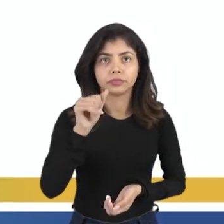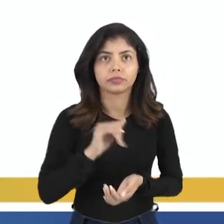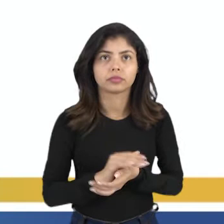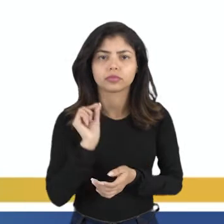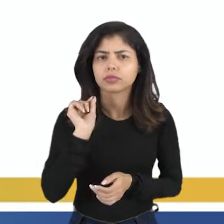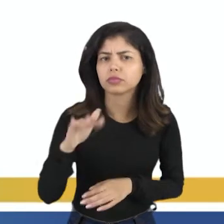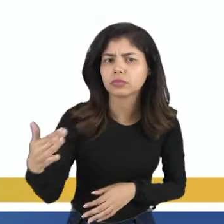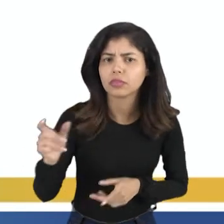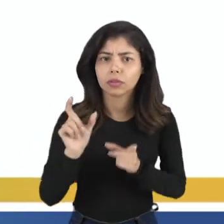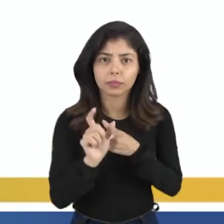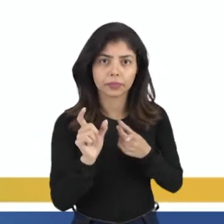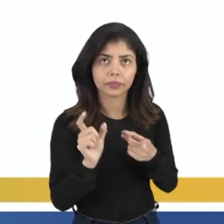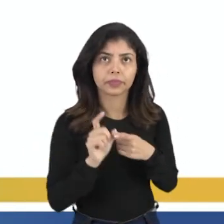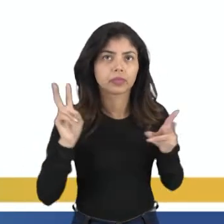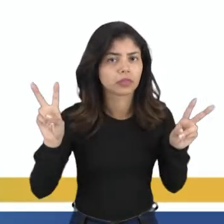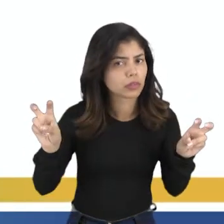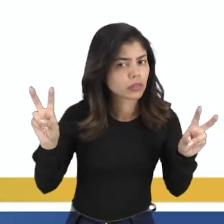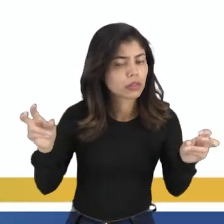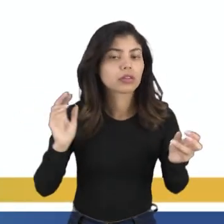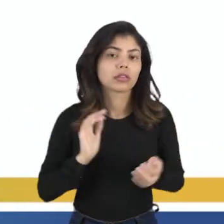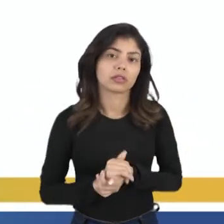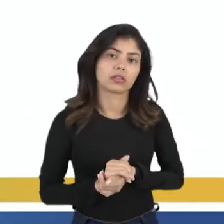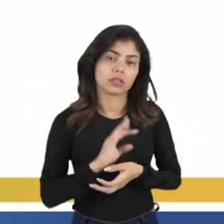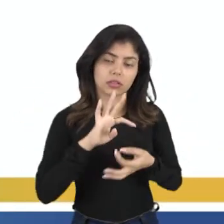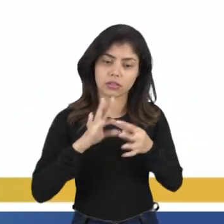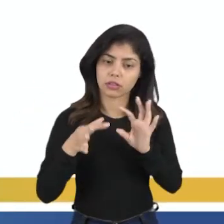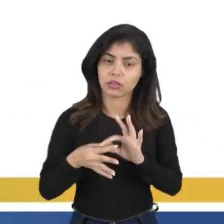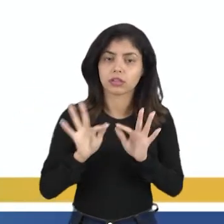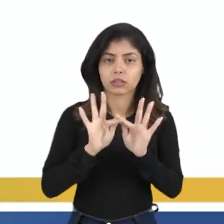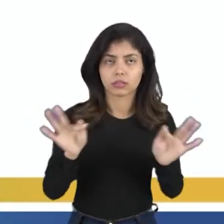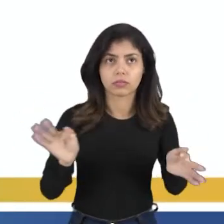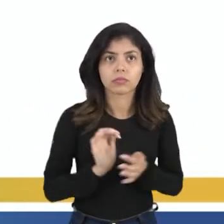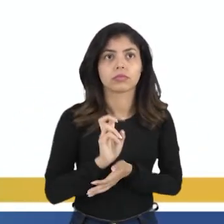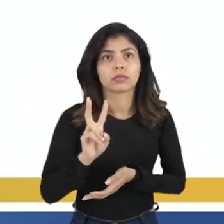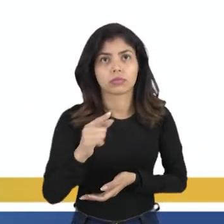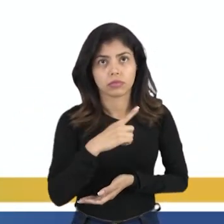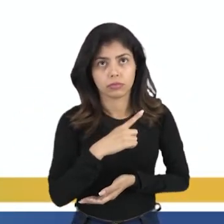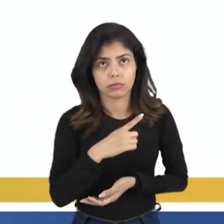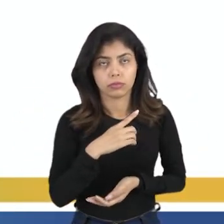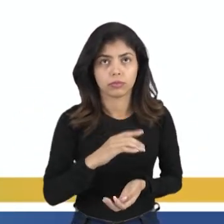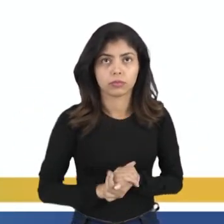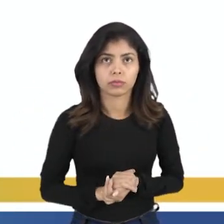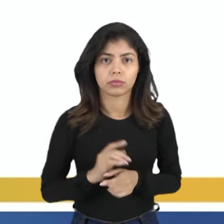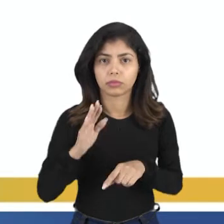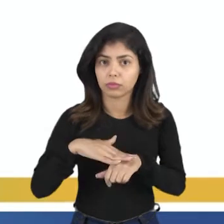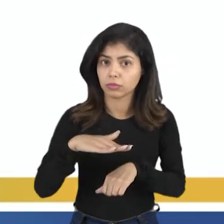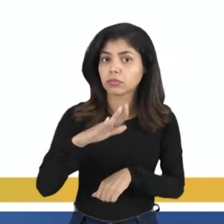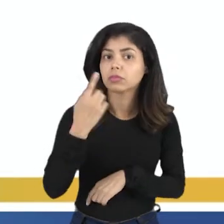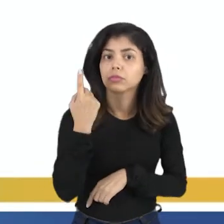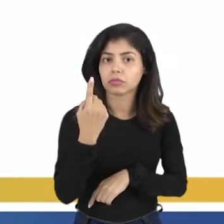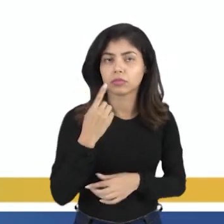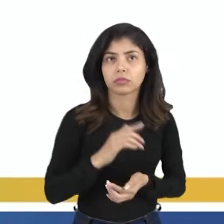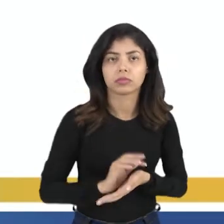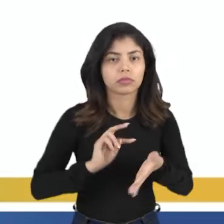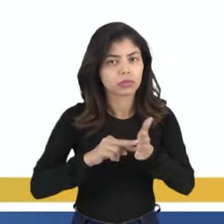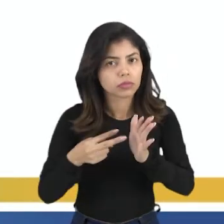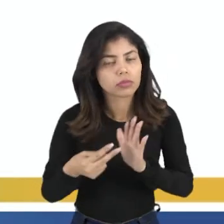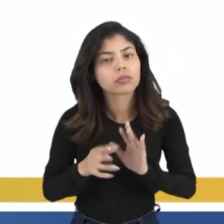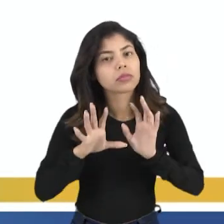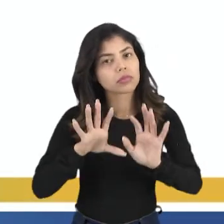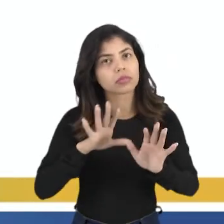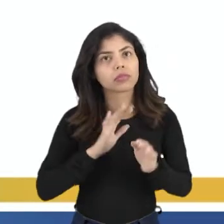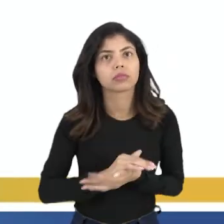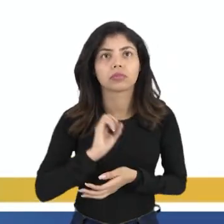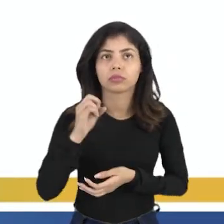uma palavra, dependendo do contexto e da frase, ela vai ter mais de uma